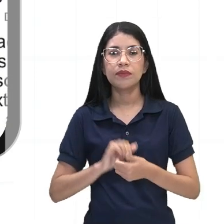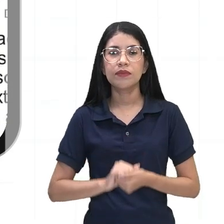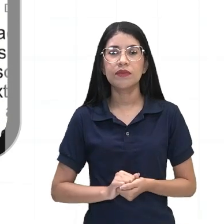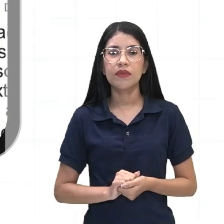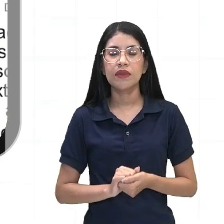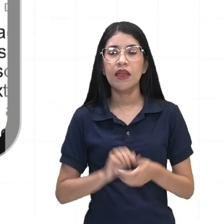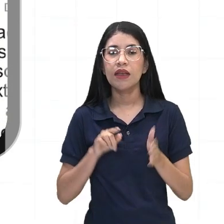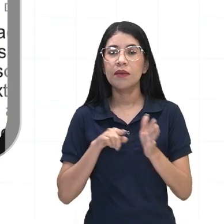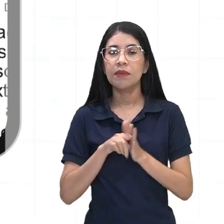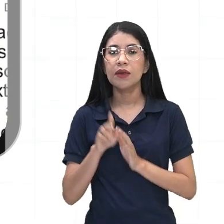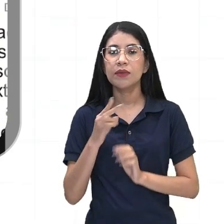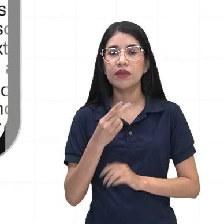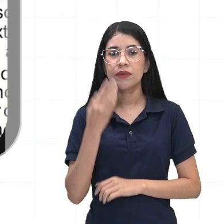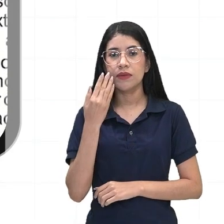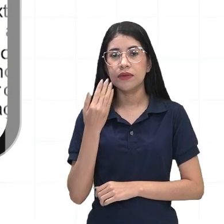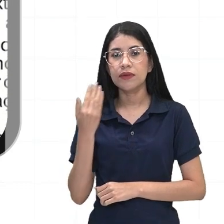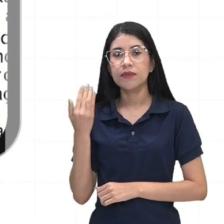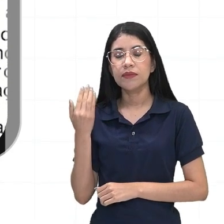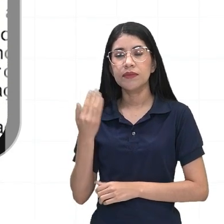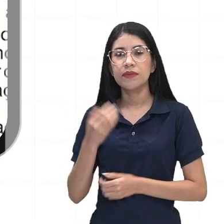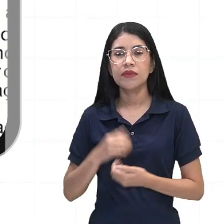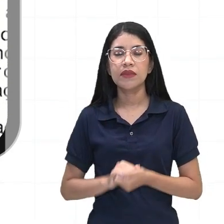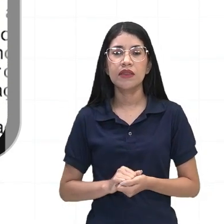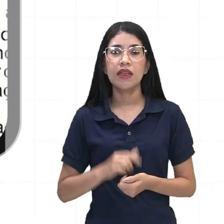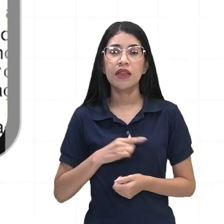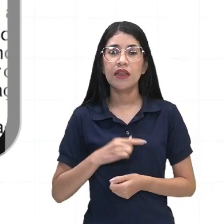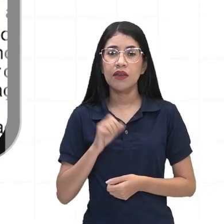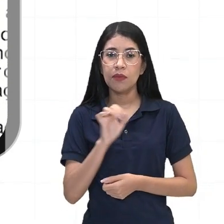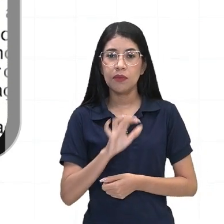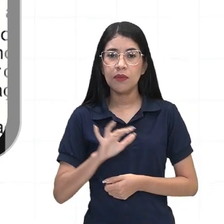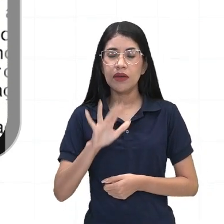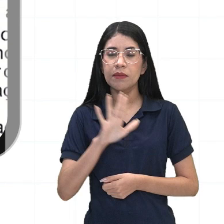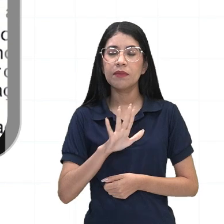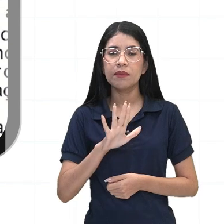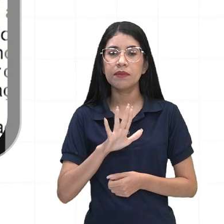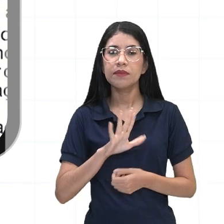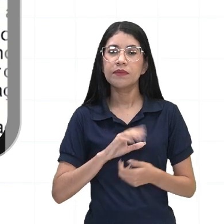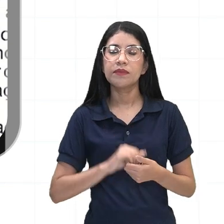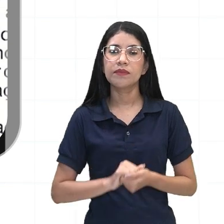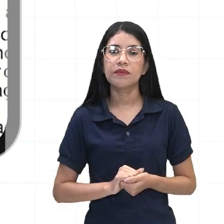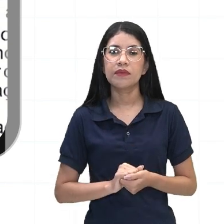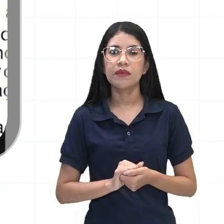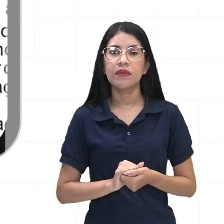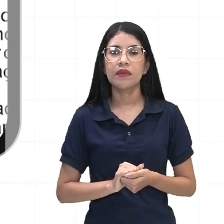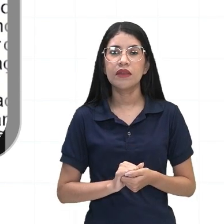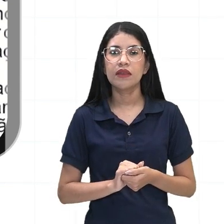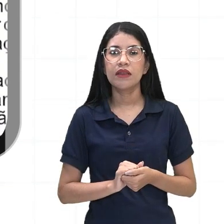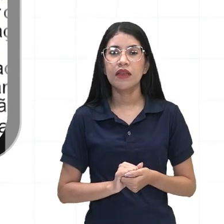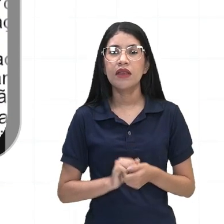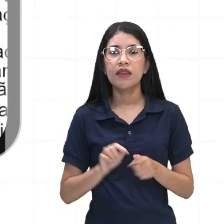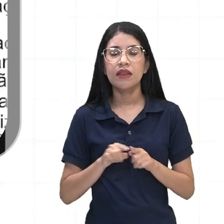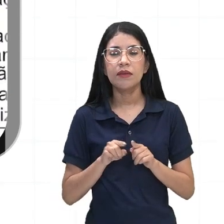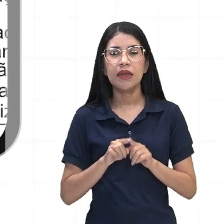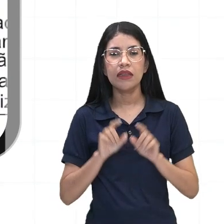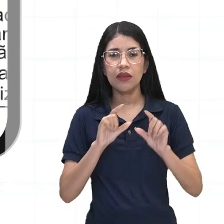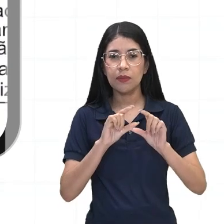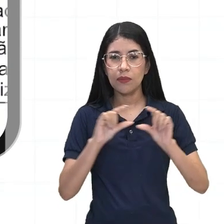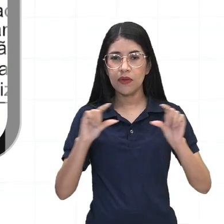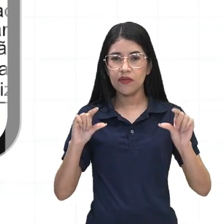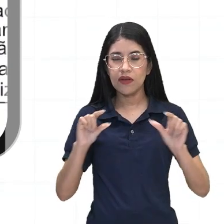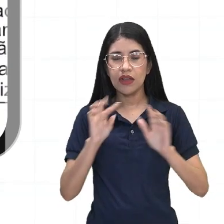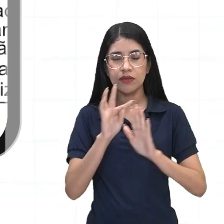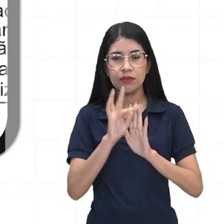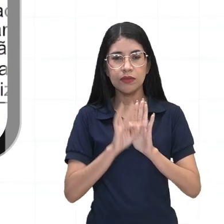questão número 2, né? Já tem aí um cartoon, certo? E aí tem uma pessoa comentando. Então,